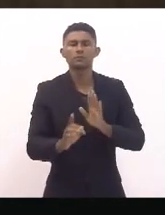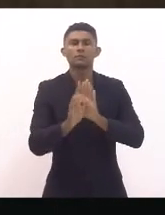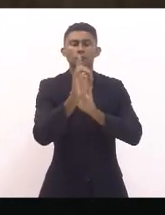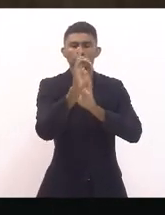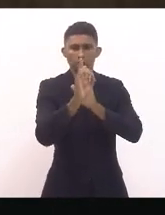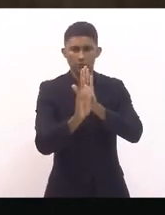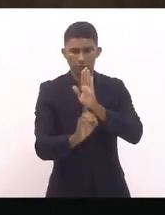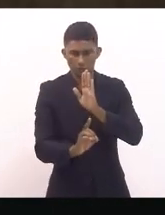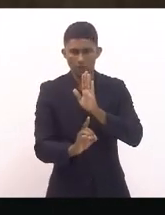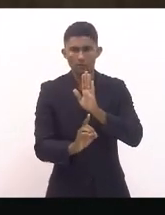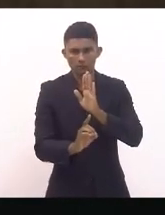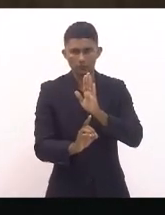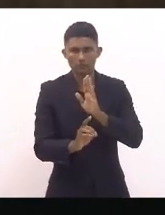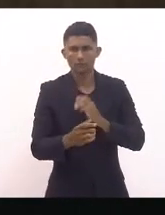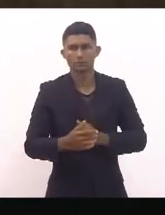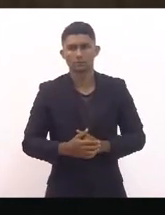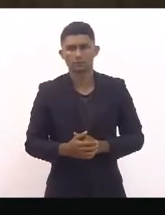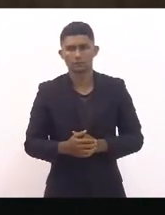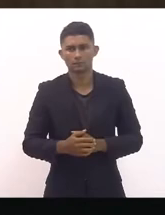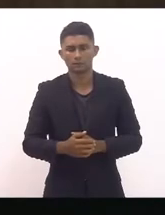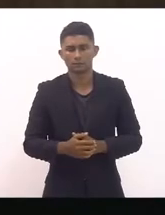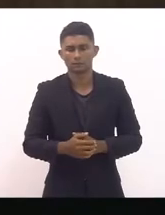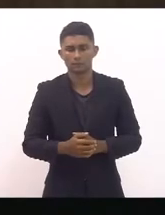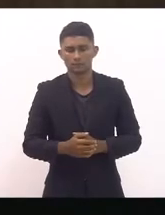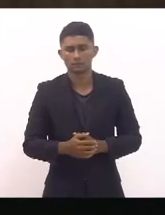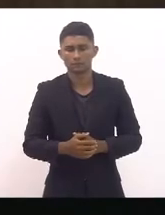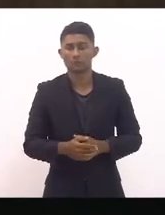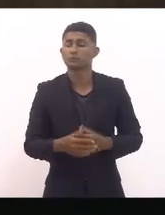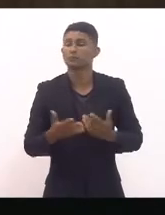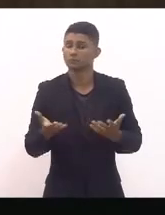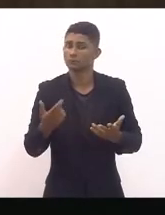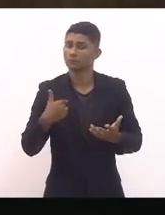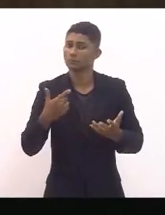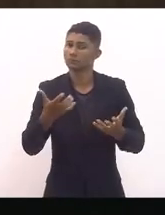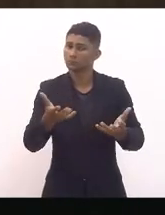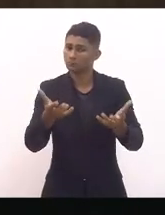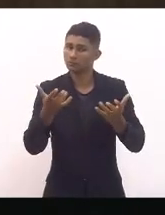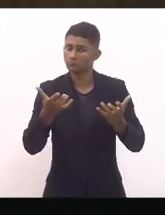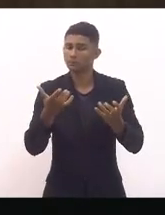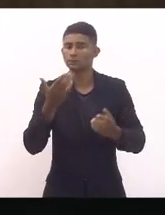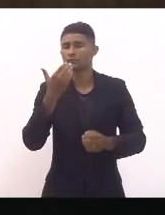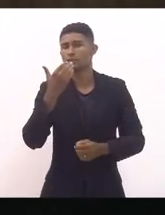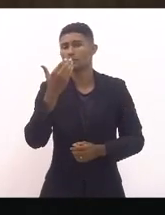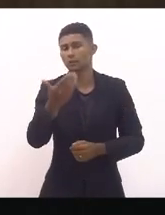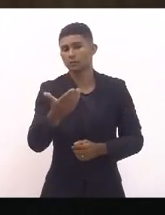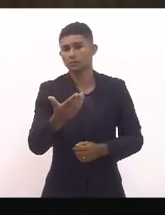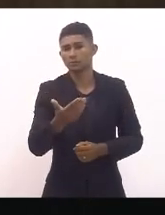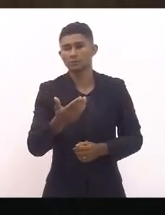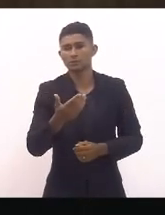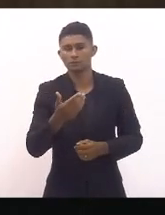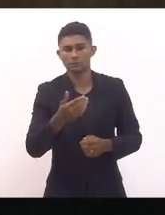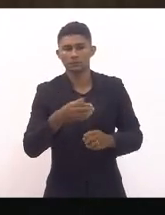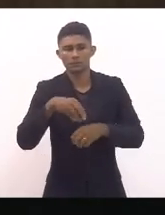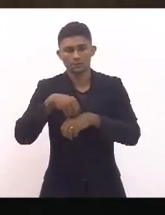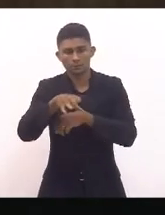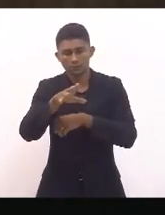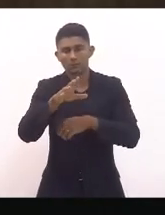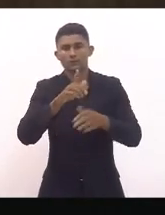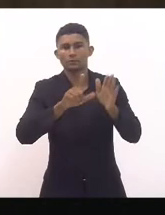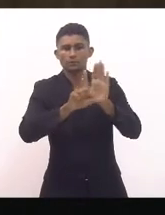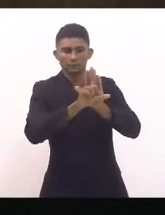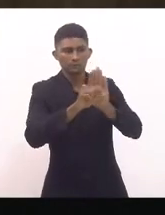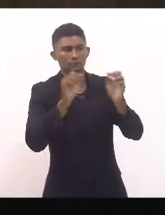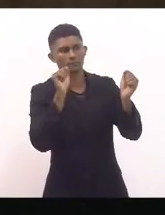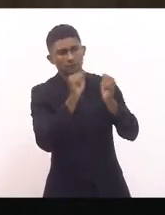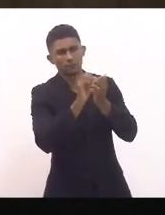que dormem, ou seja, eu quero pedir para ser coautora dessa indicação, e nesse momento